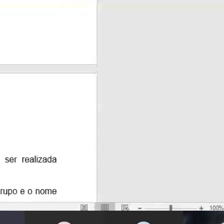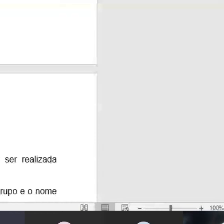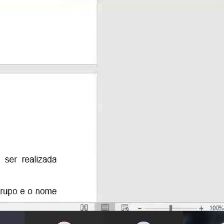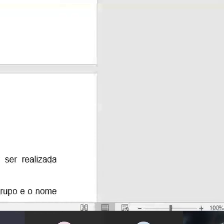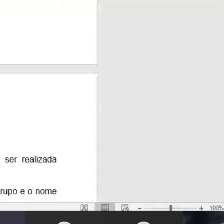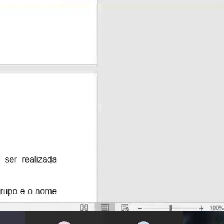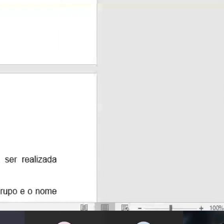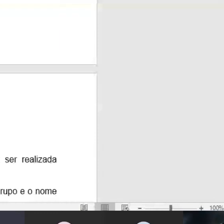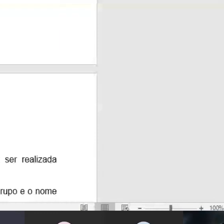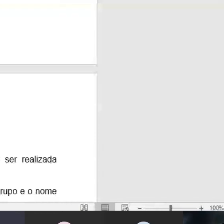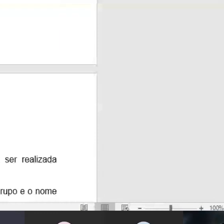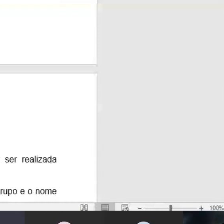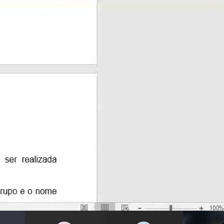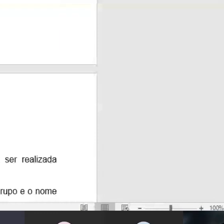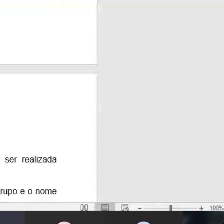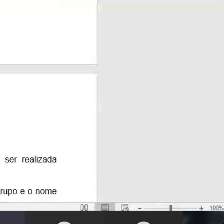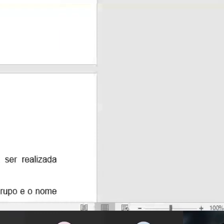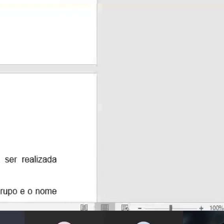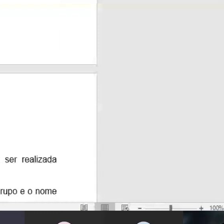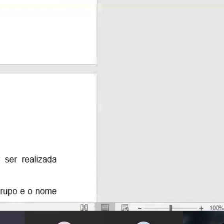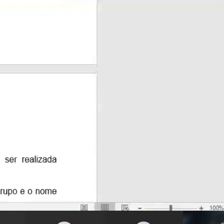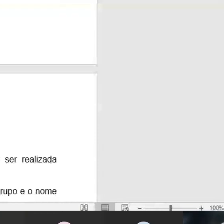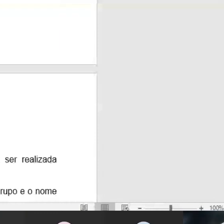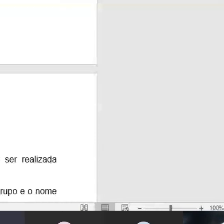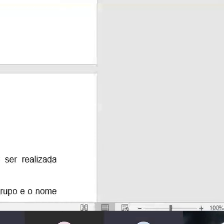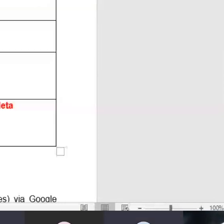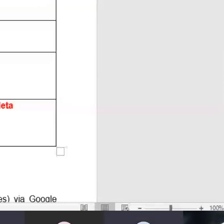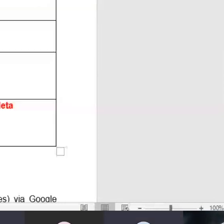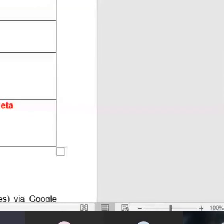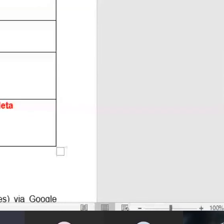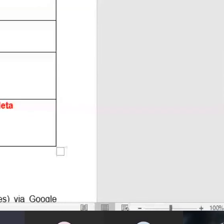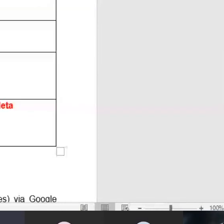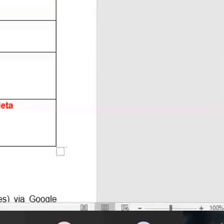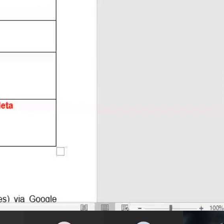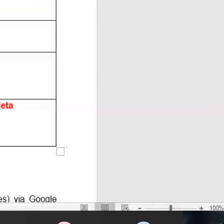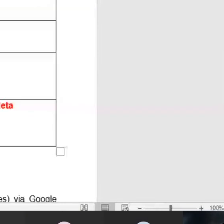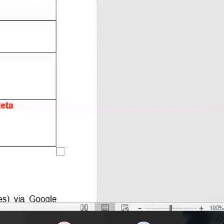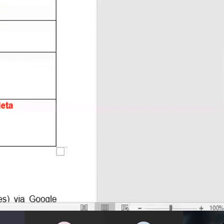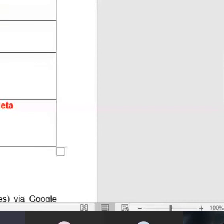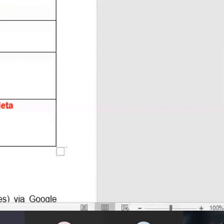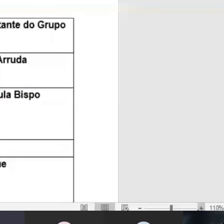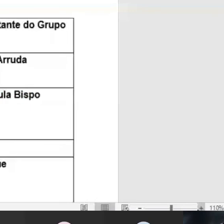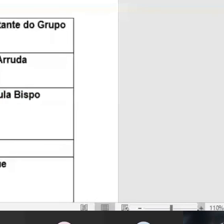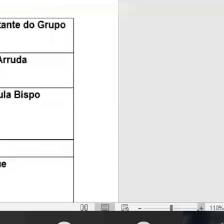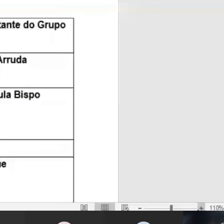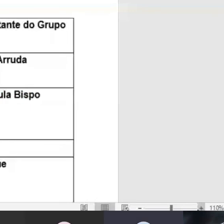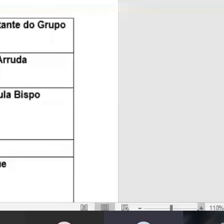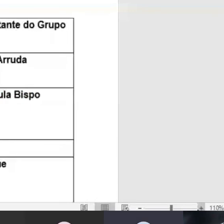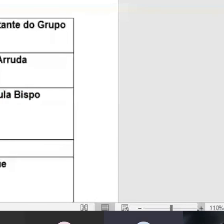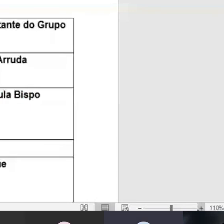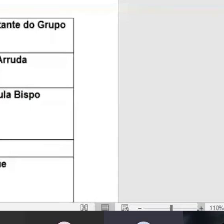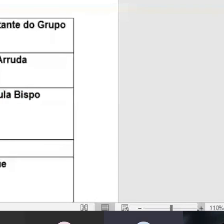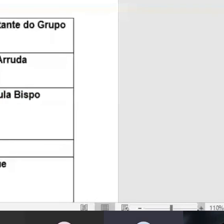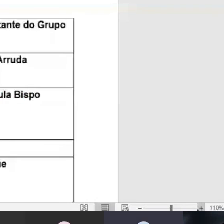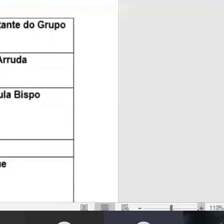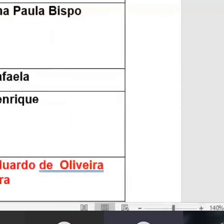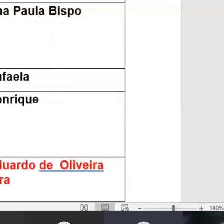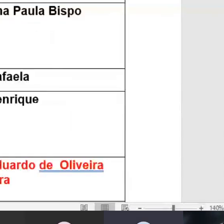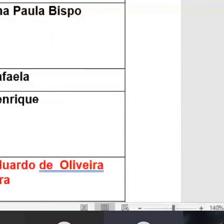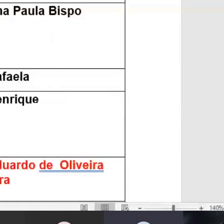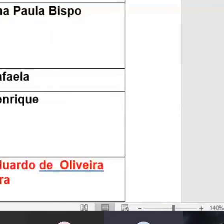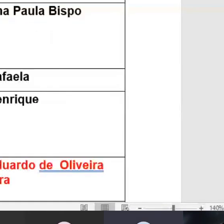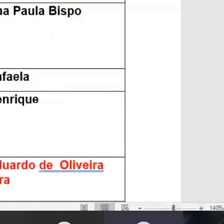Resumo não, né? Não tem resumo em lugar nenhum. Ó, olha aqui o Word. Eu falei, Jesus, ó,